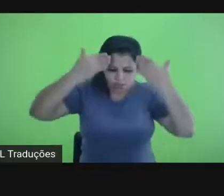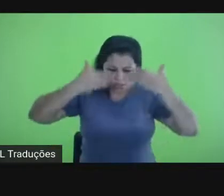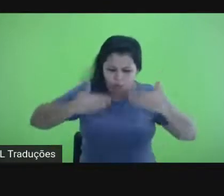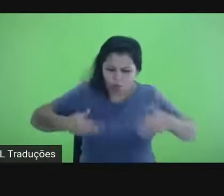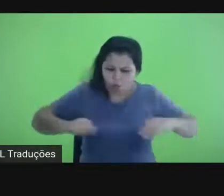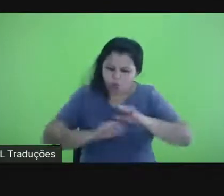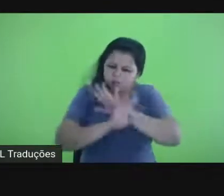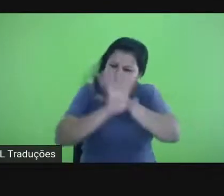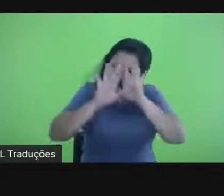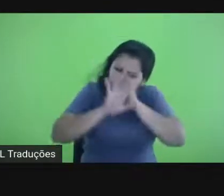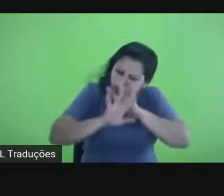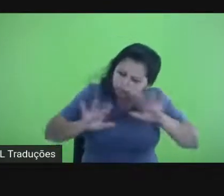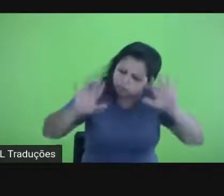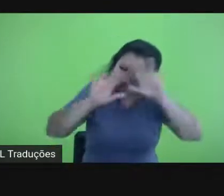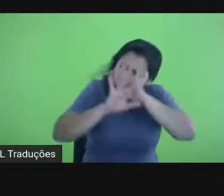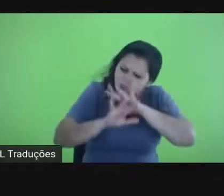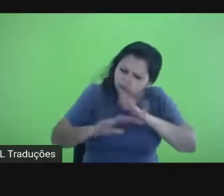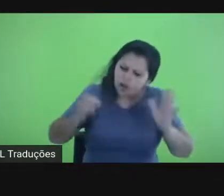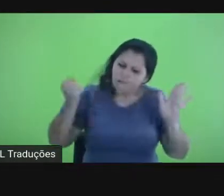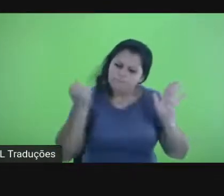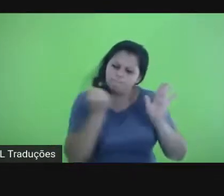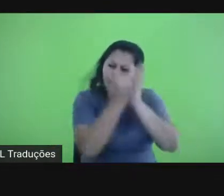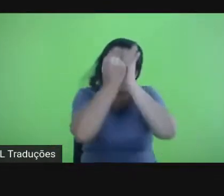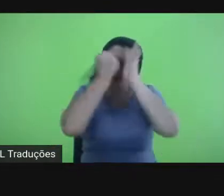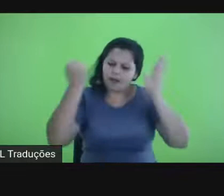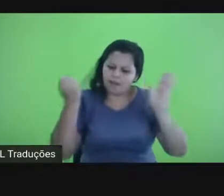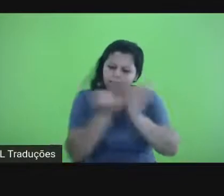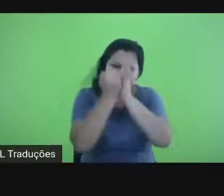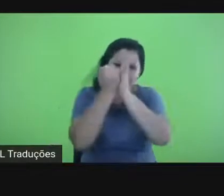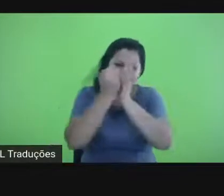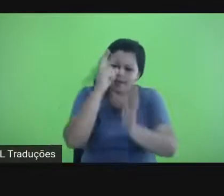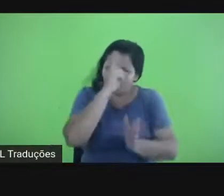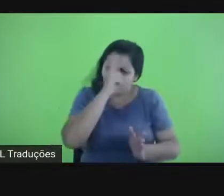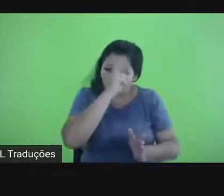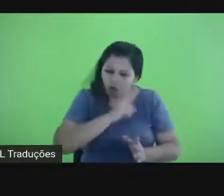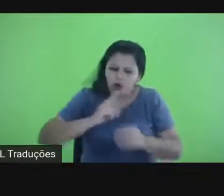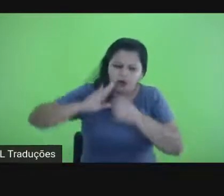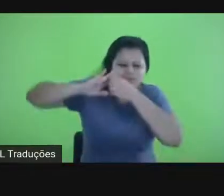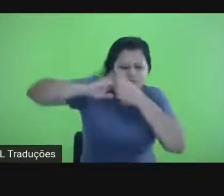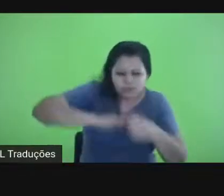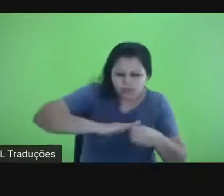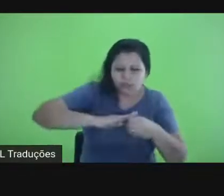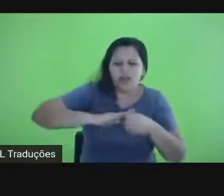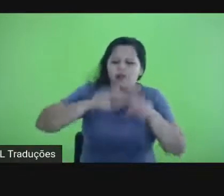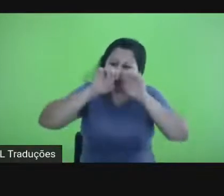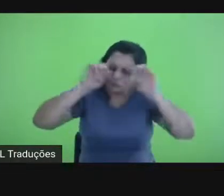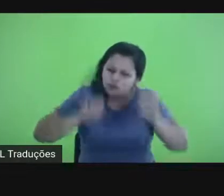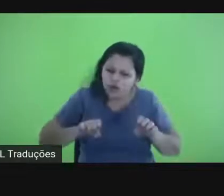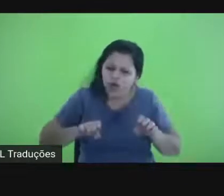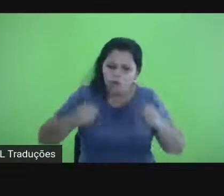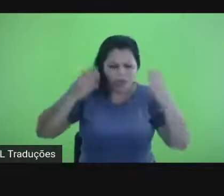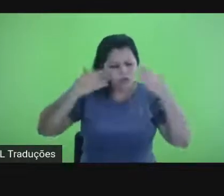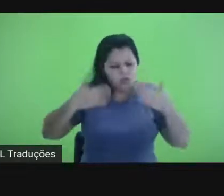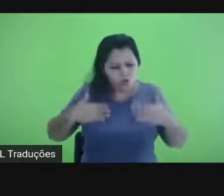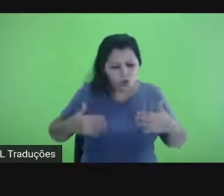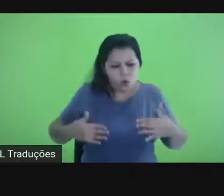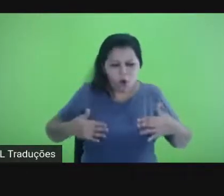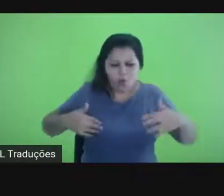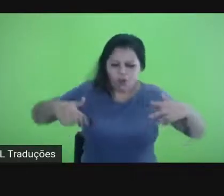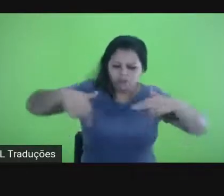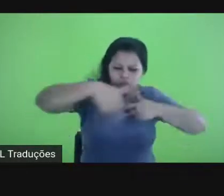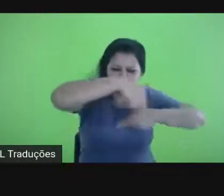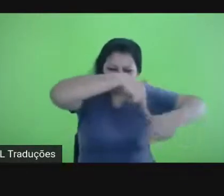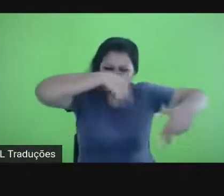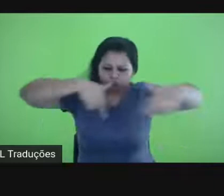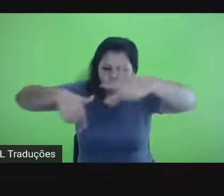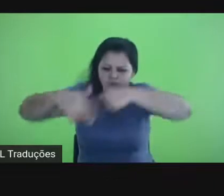subjetividade, ele vai carregar as marcas das opressões estruturais, ele vai moldar você de alguma forma. E quando esse corpo transitar pela cidade, ele vai